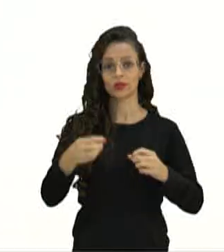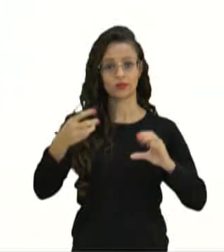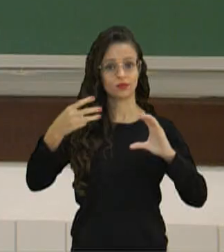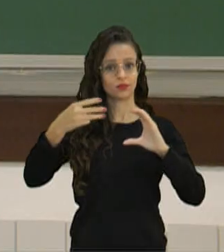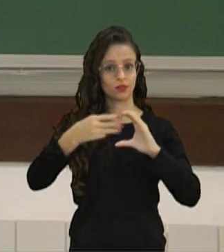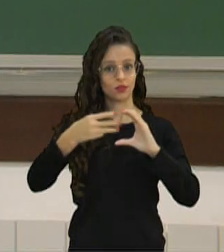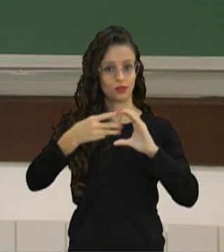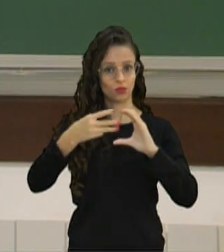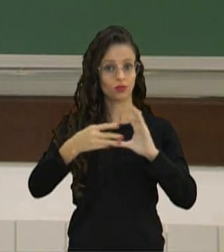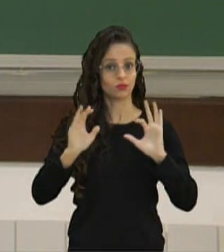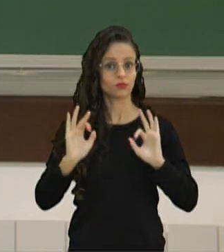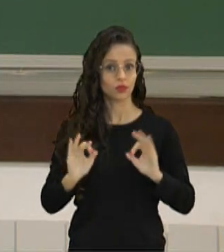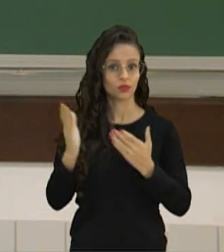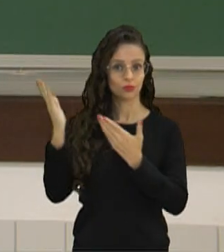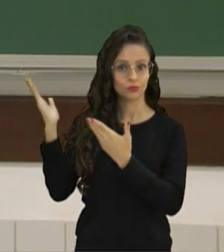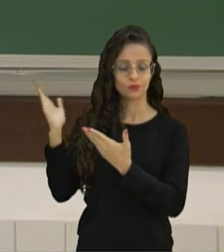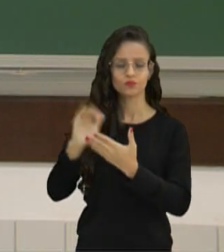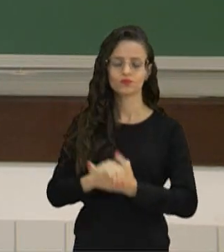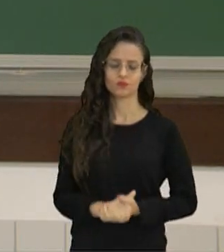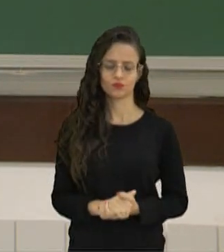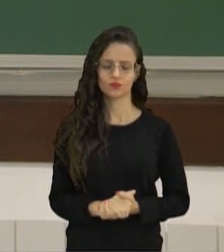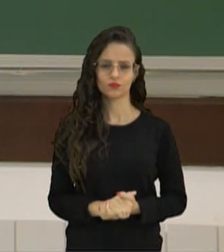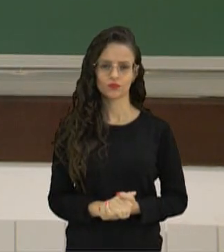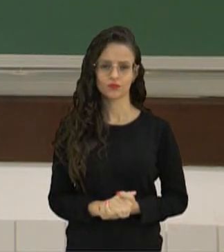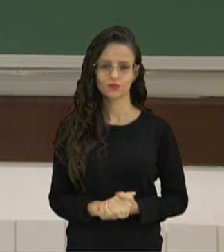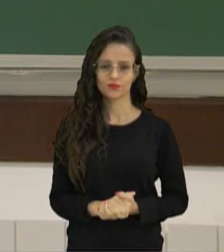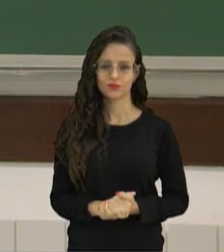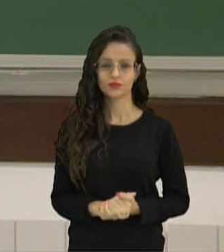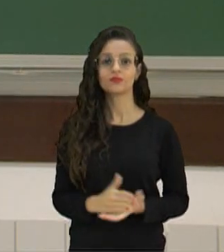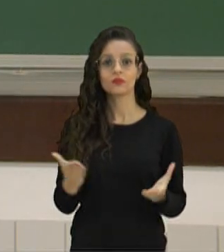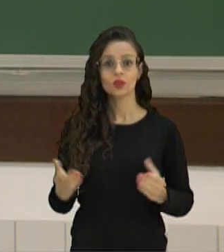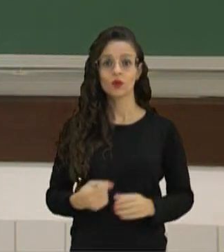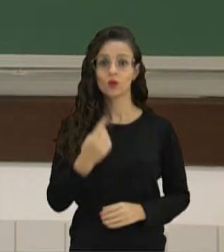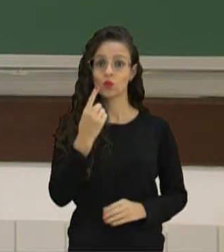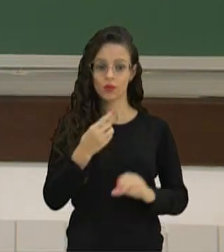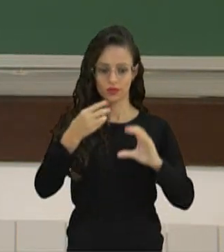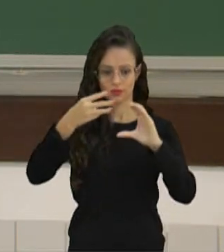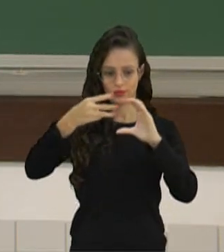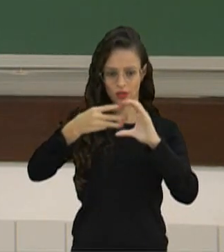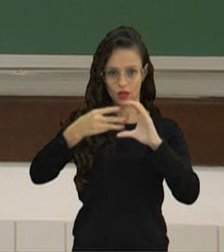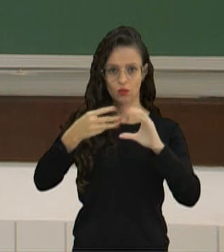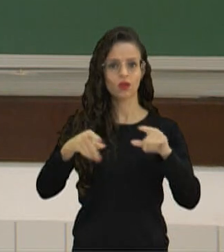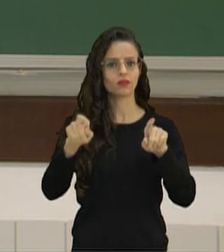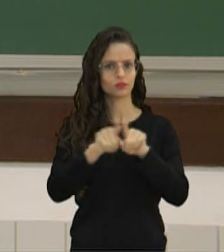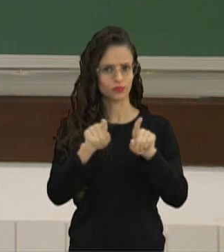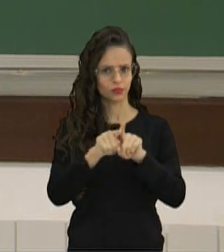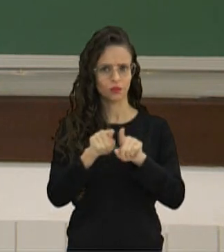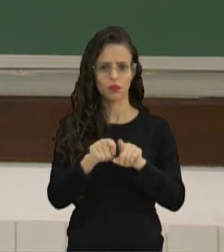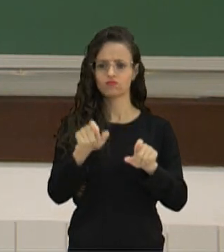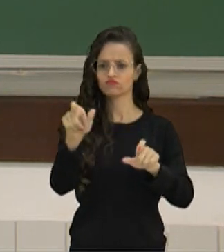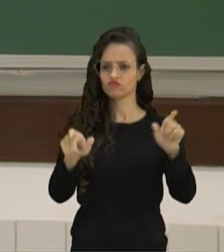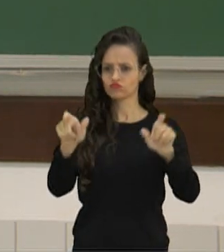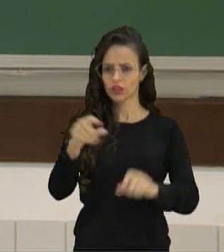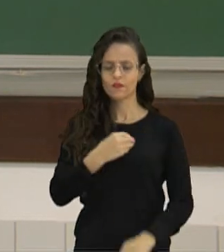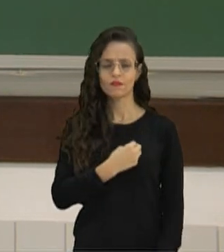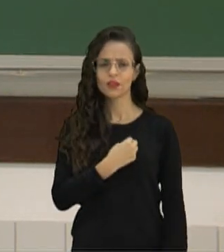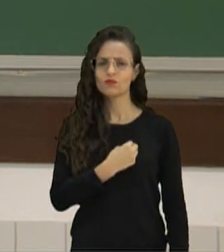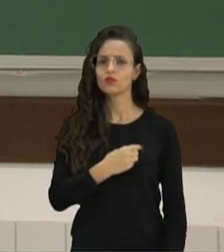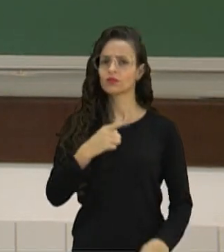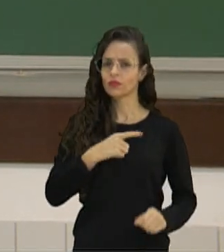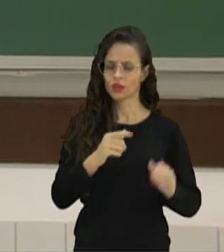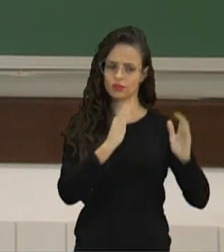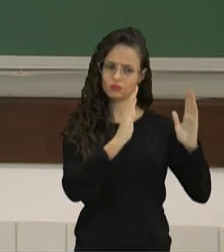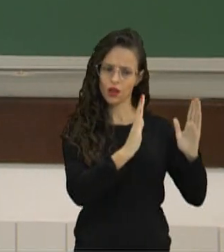célula, certo? Eu quero dizer para vocês, gente, que uma célula, assim como um ser vivo, ela possui